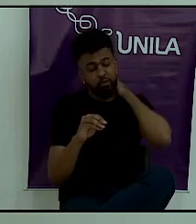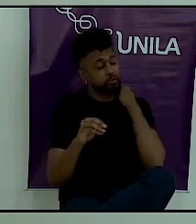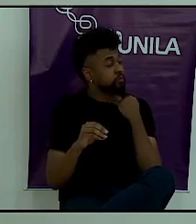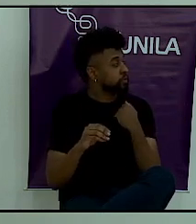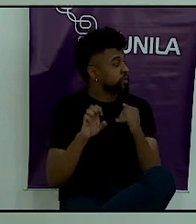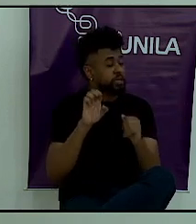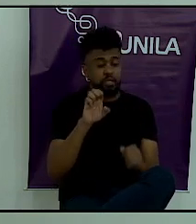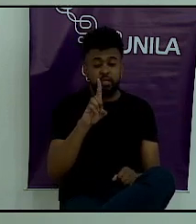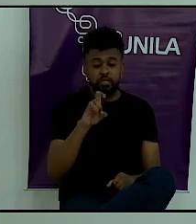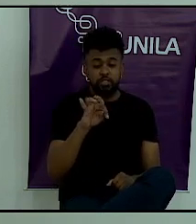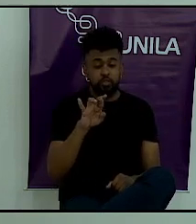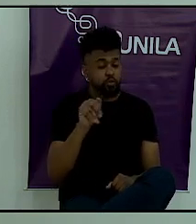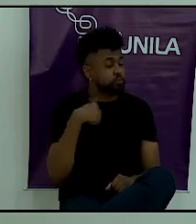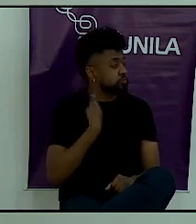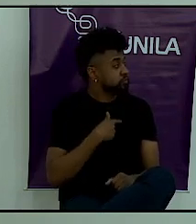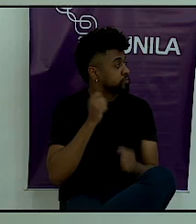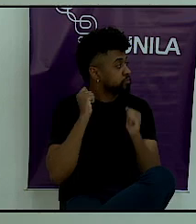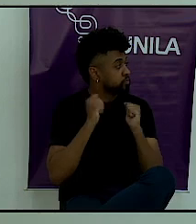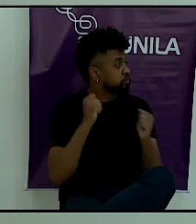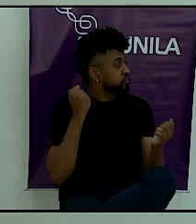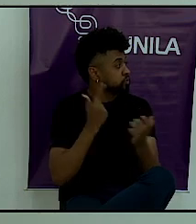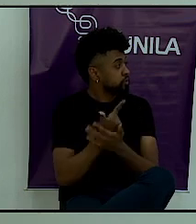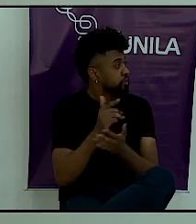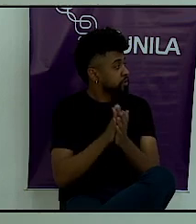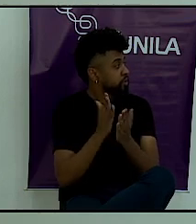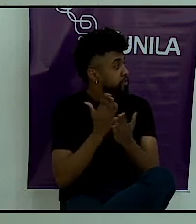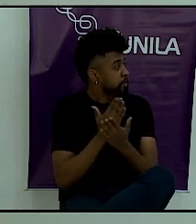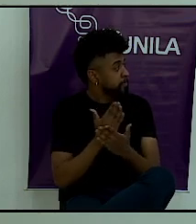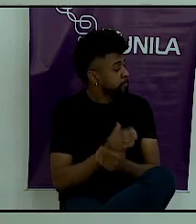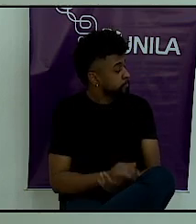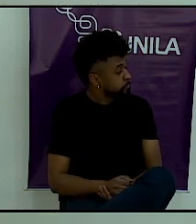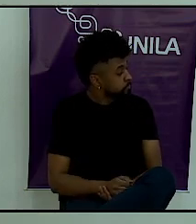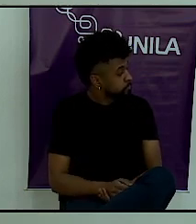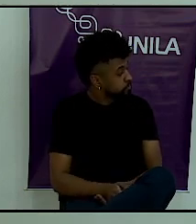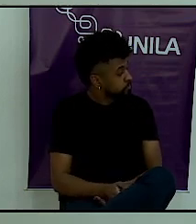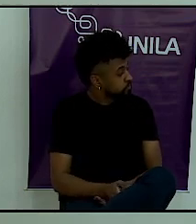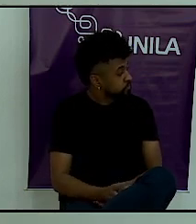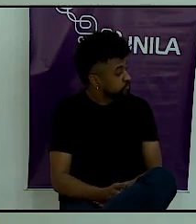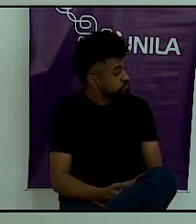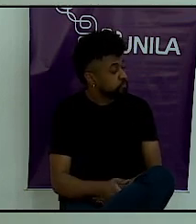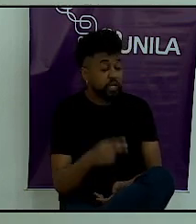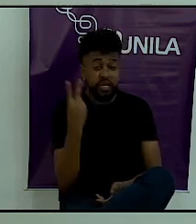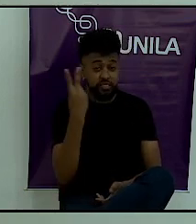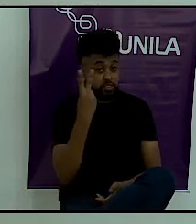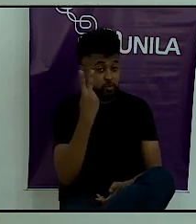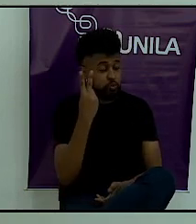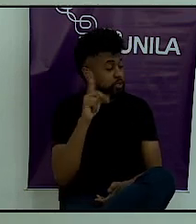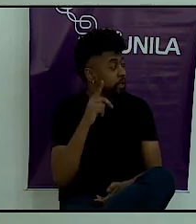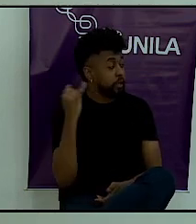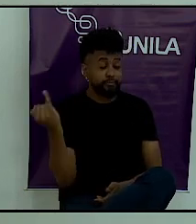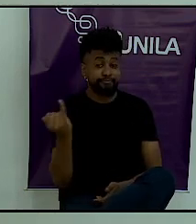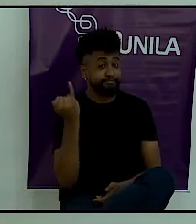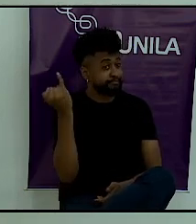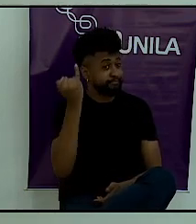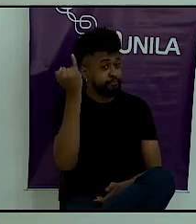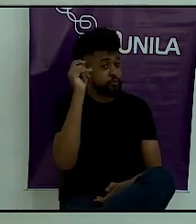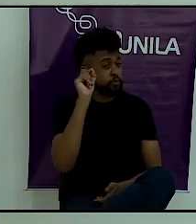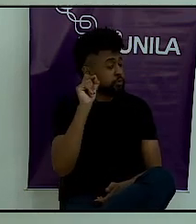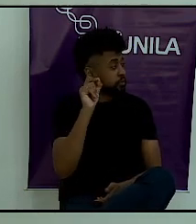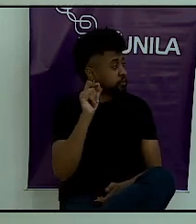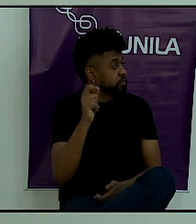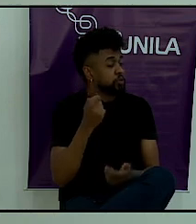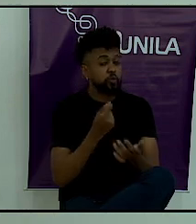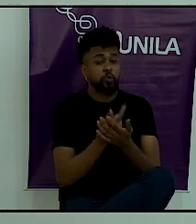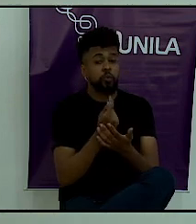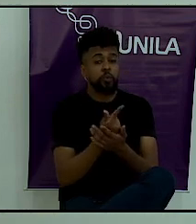das editoras para a gente poder fazer a aquisição desses livros, né? A segunda é uma coisa muito importante para a gente, que é a aquisição de material